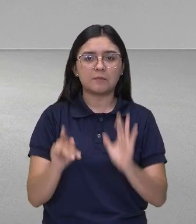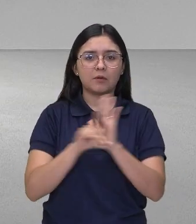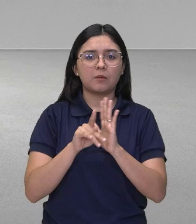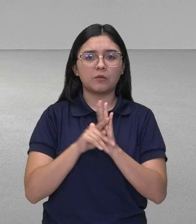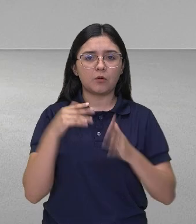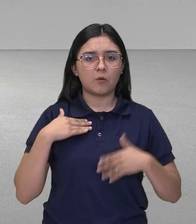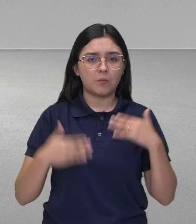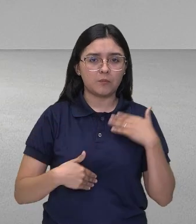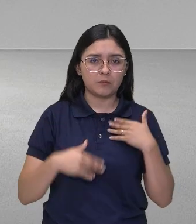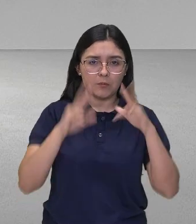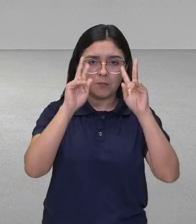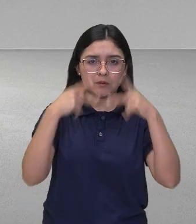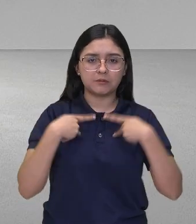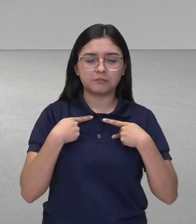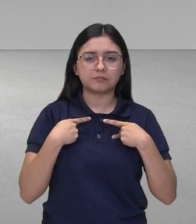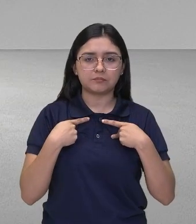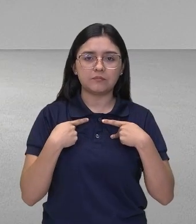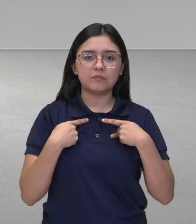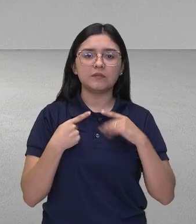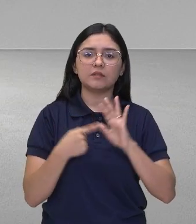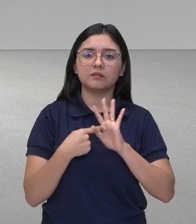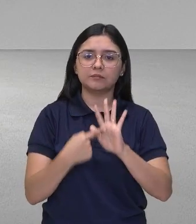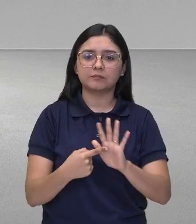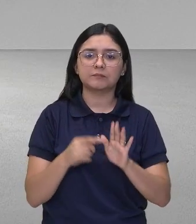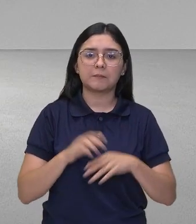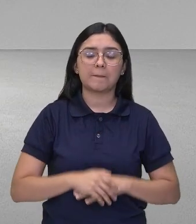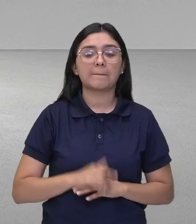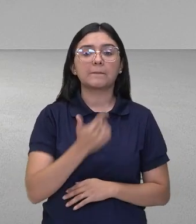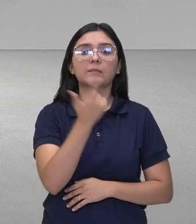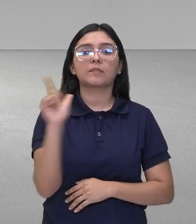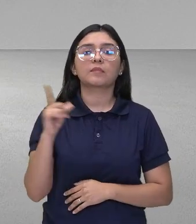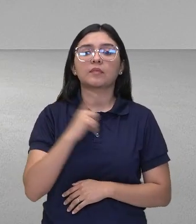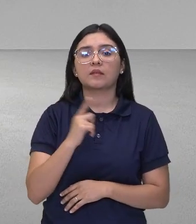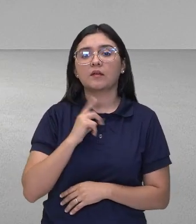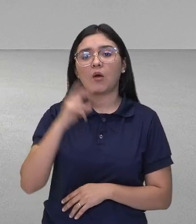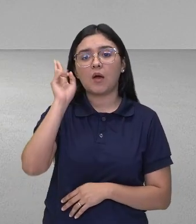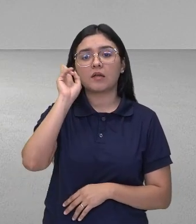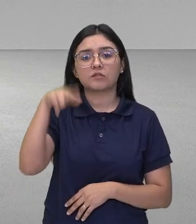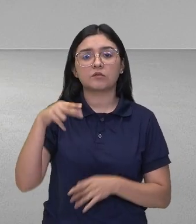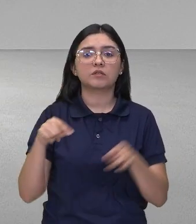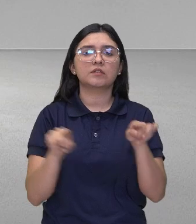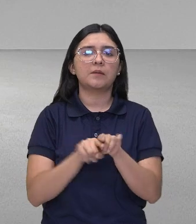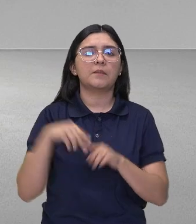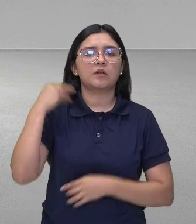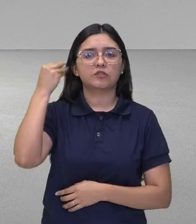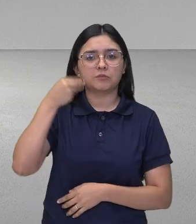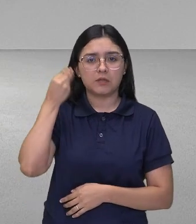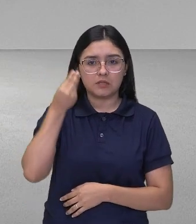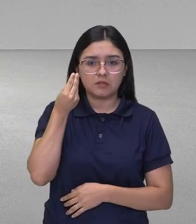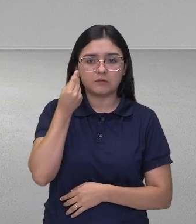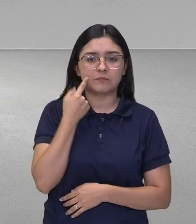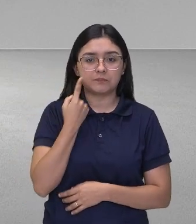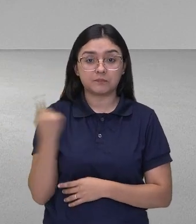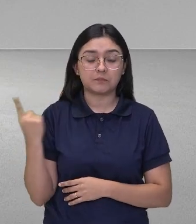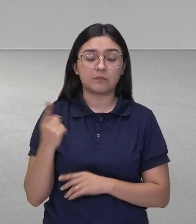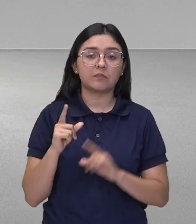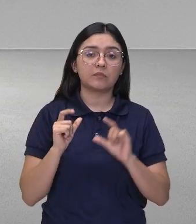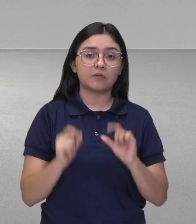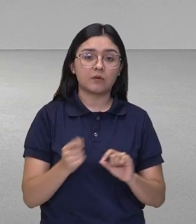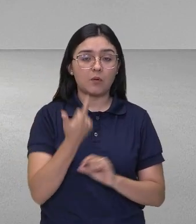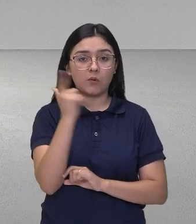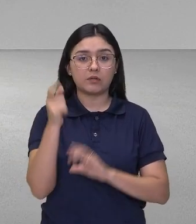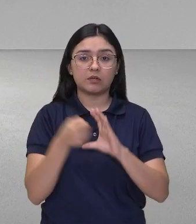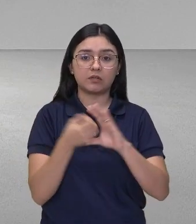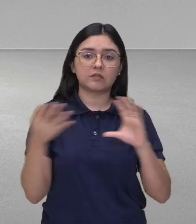retratada, então, por esta obra. Vamos, então, ao próximo. Nós temos o racionalismo e o experimentalismo. Buscava